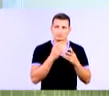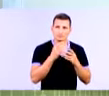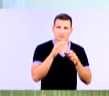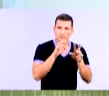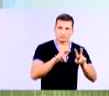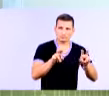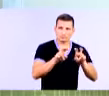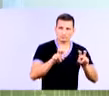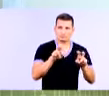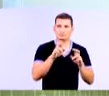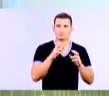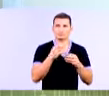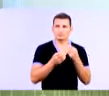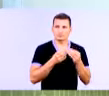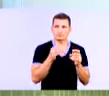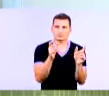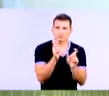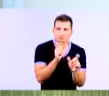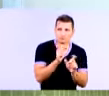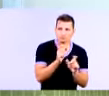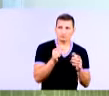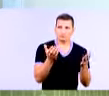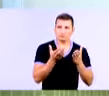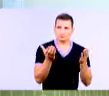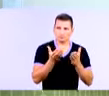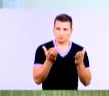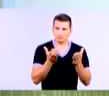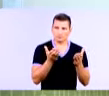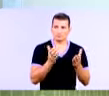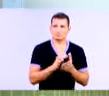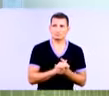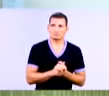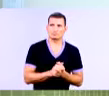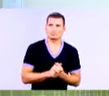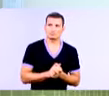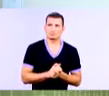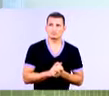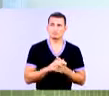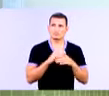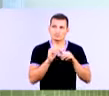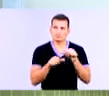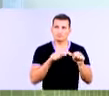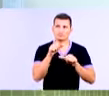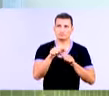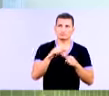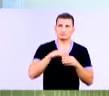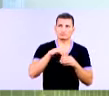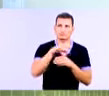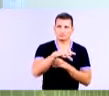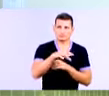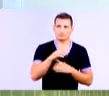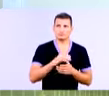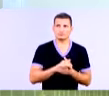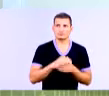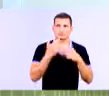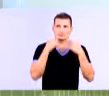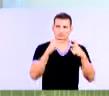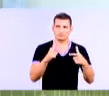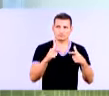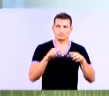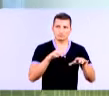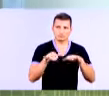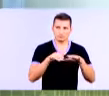instruções, os tipos de estrutura, e agora a gente vai dar um up, a gente vai atualizar esse conteúdo, levando para uma linguagem de